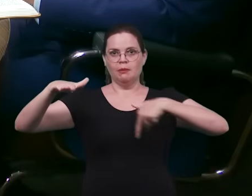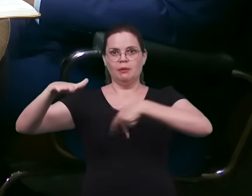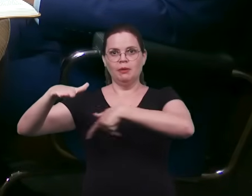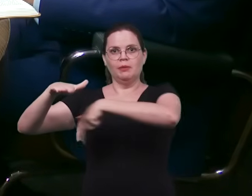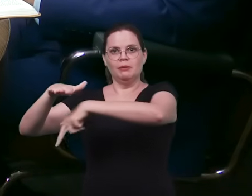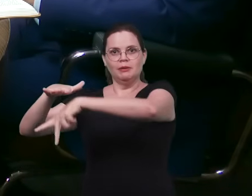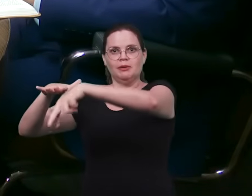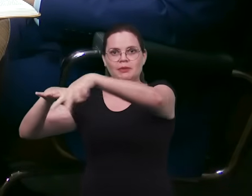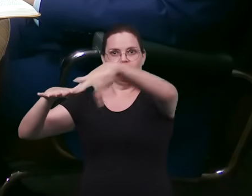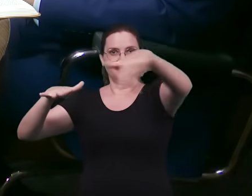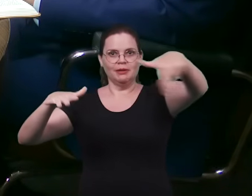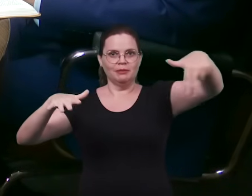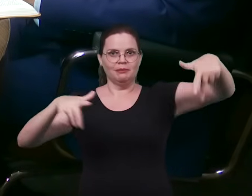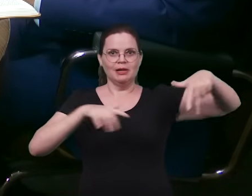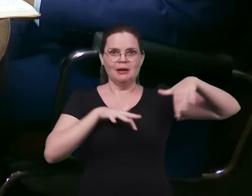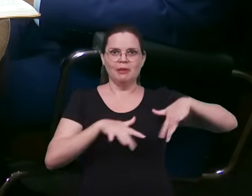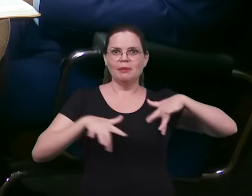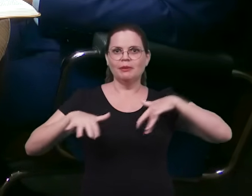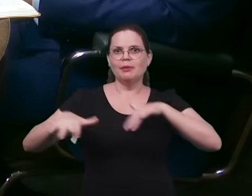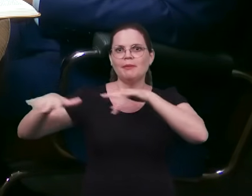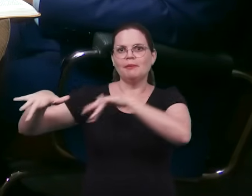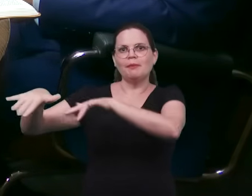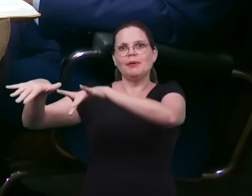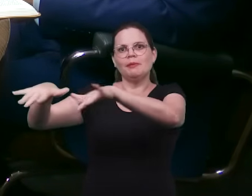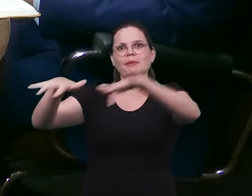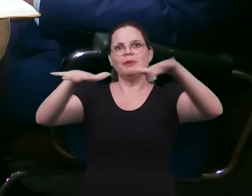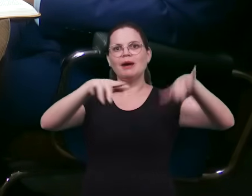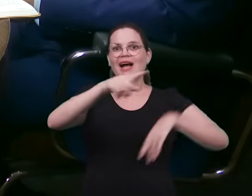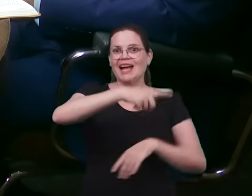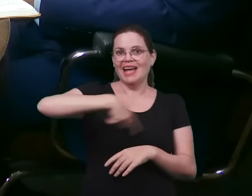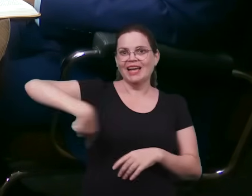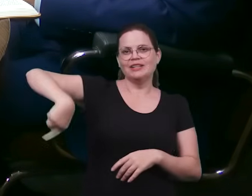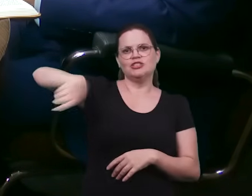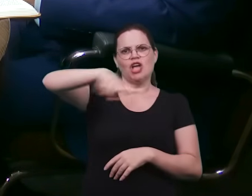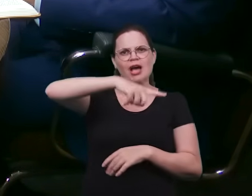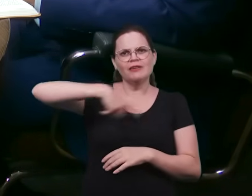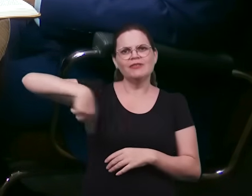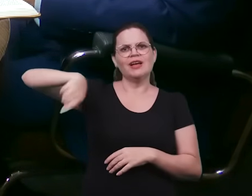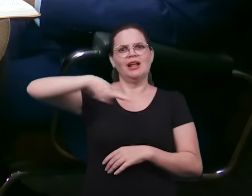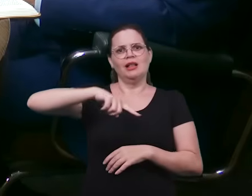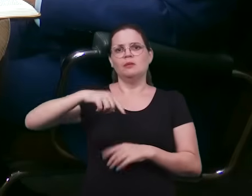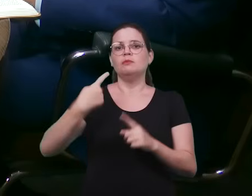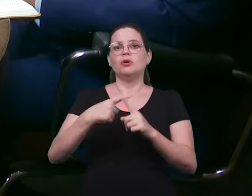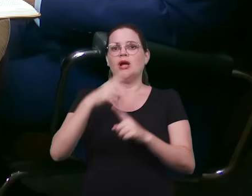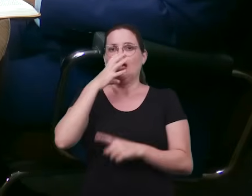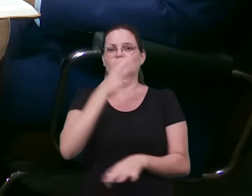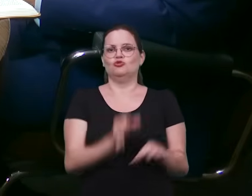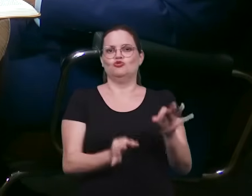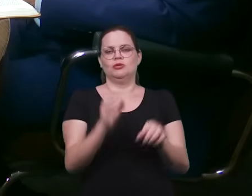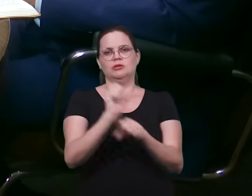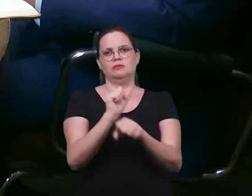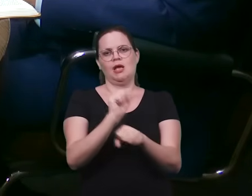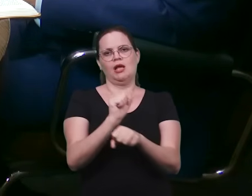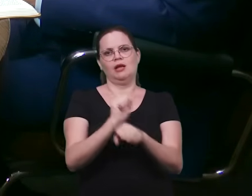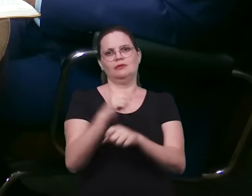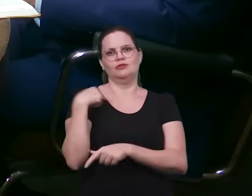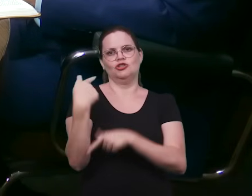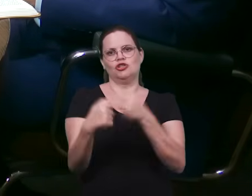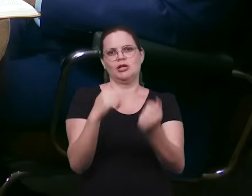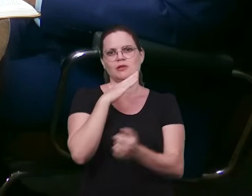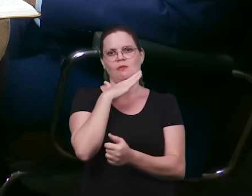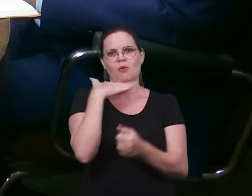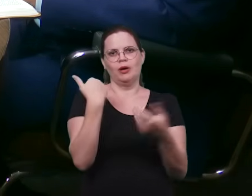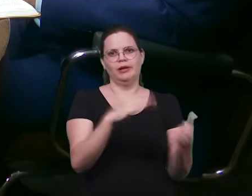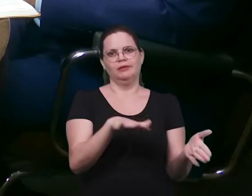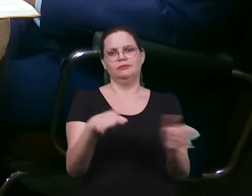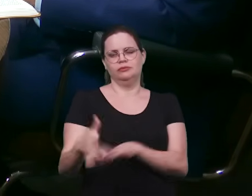o juízo sobre eles, até que morresse aquela geração, conforme Deus tinha determinado. E o mais